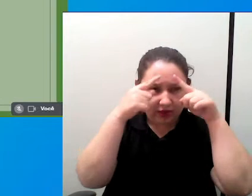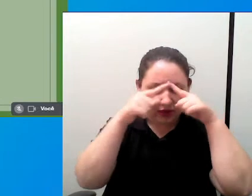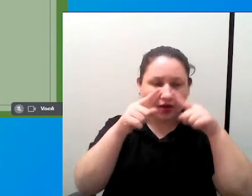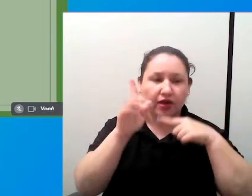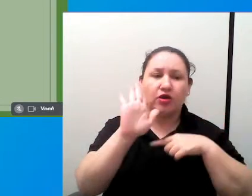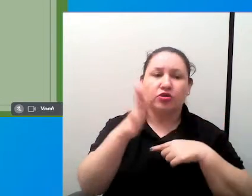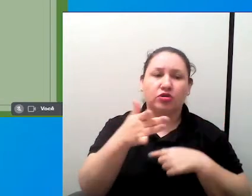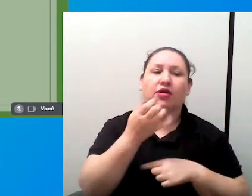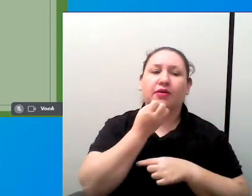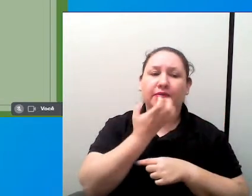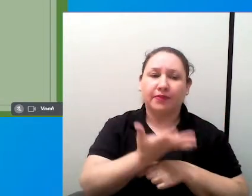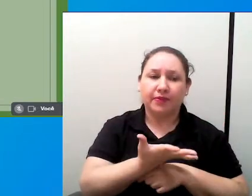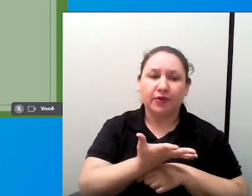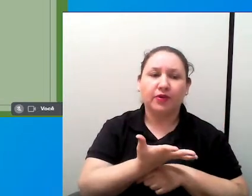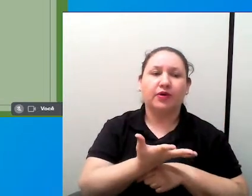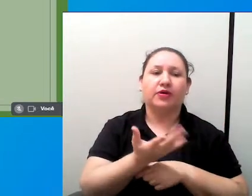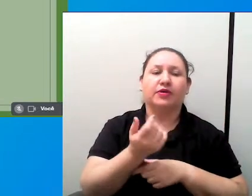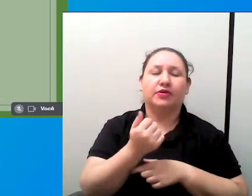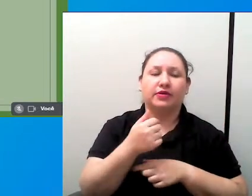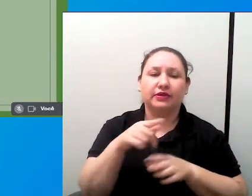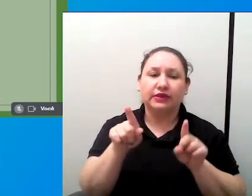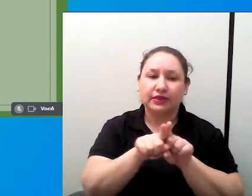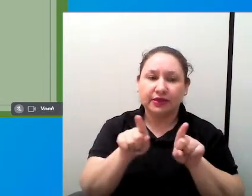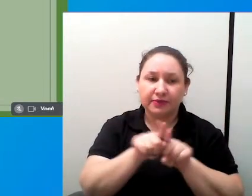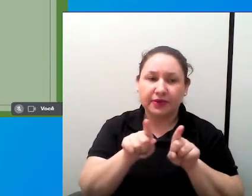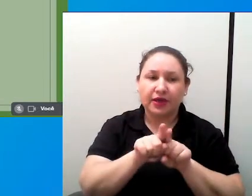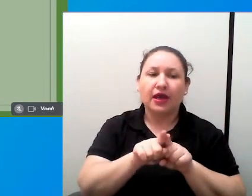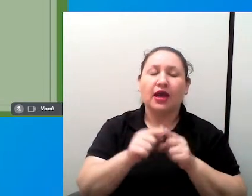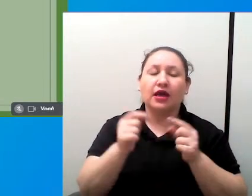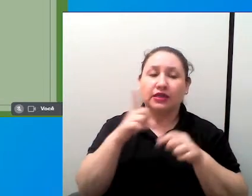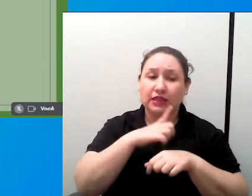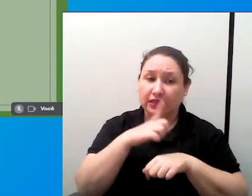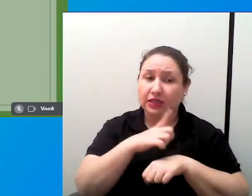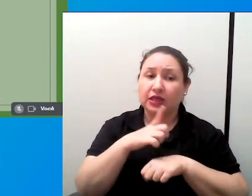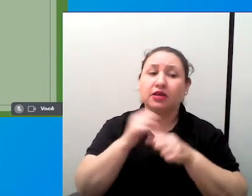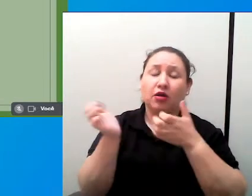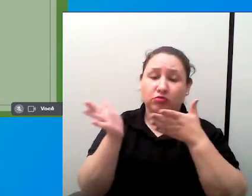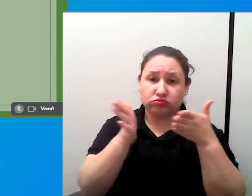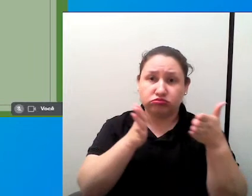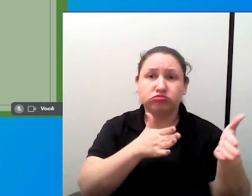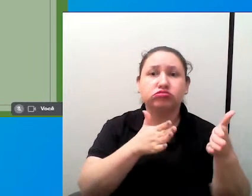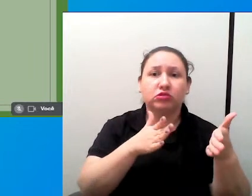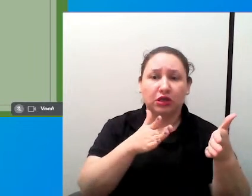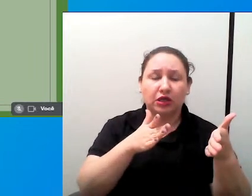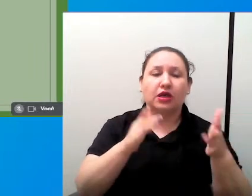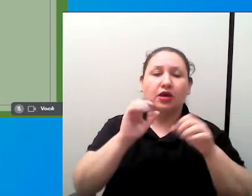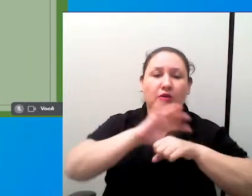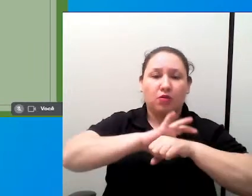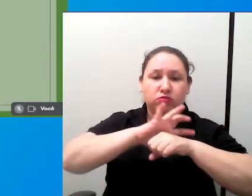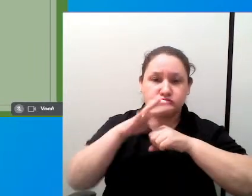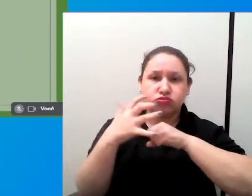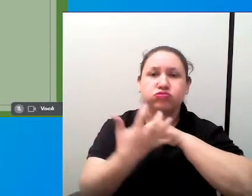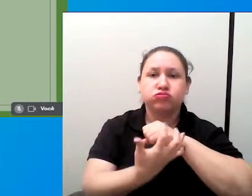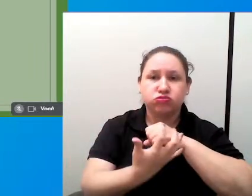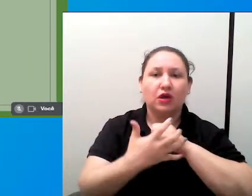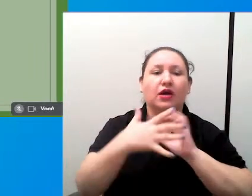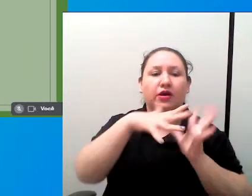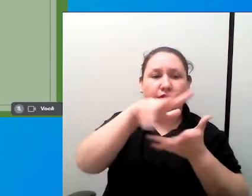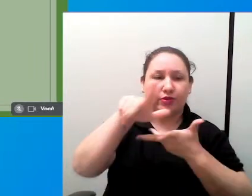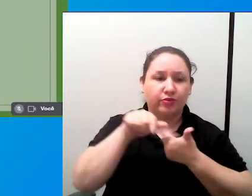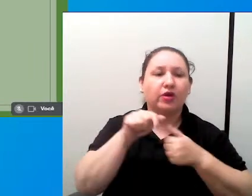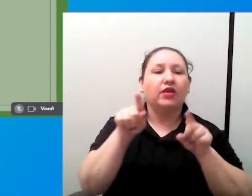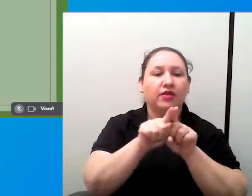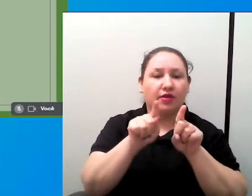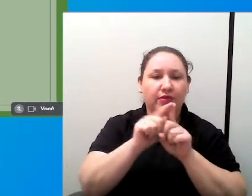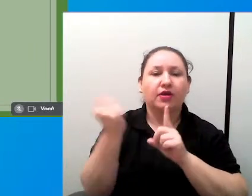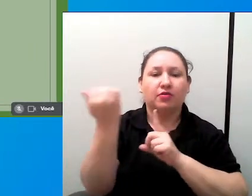diversos benefícios, né, inclusive durante o período, né, de pandemia, de ensino remoto, as ações de